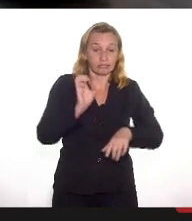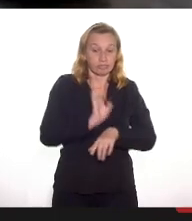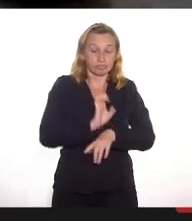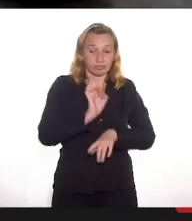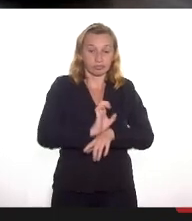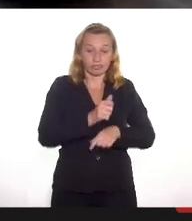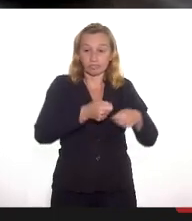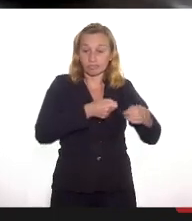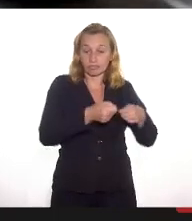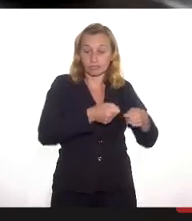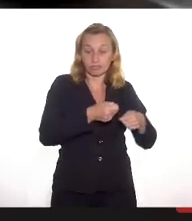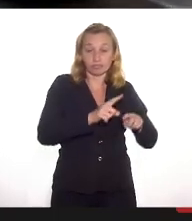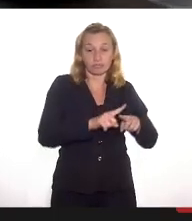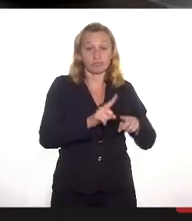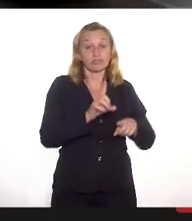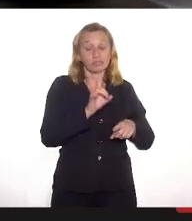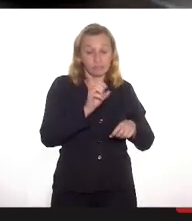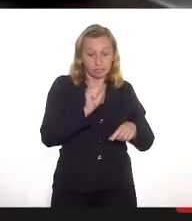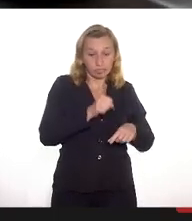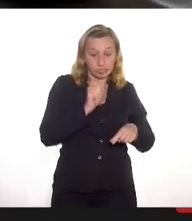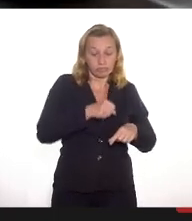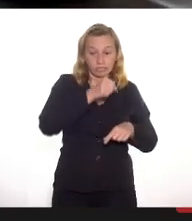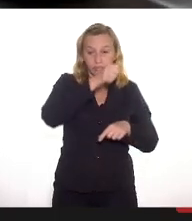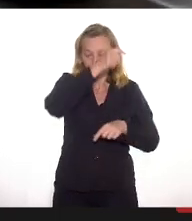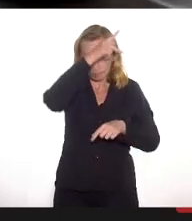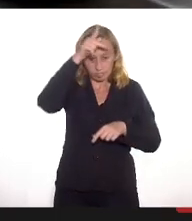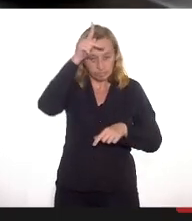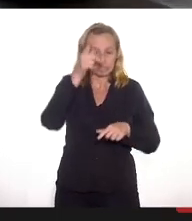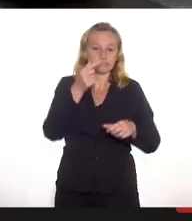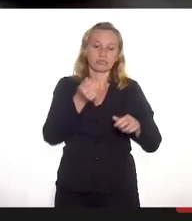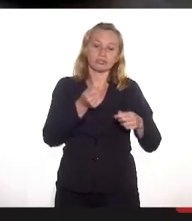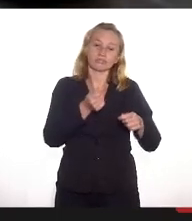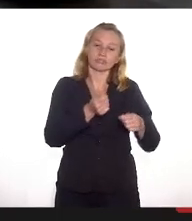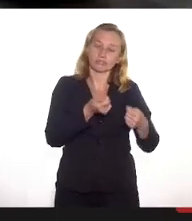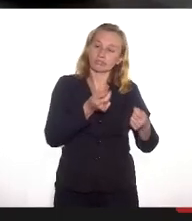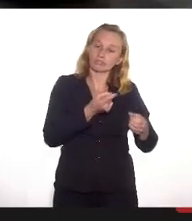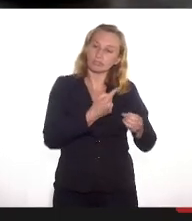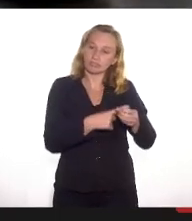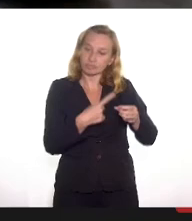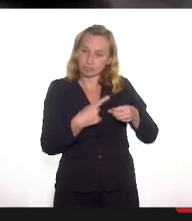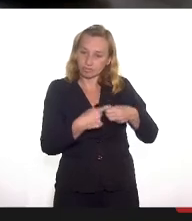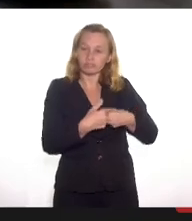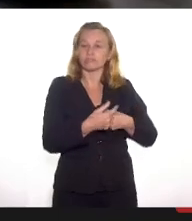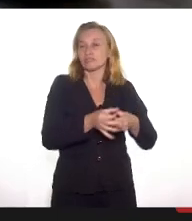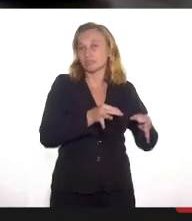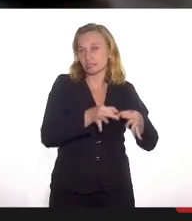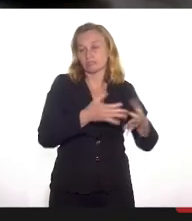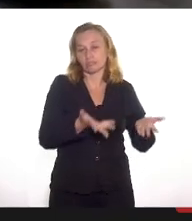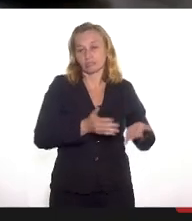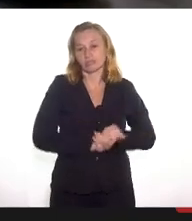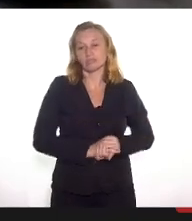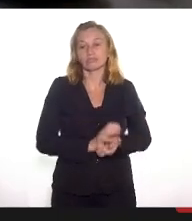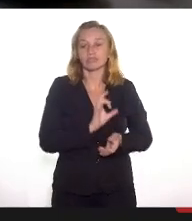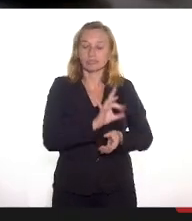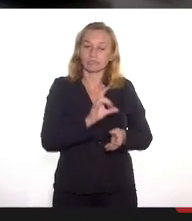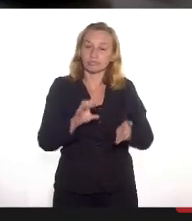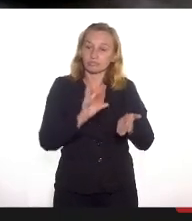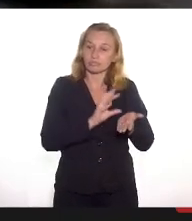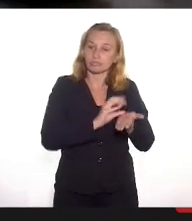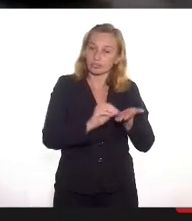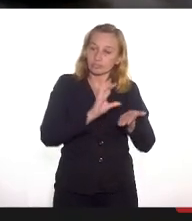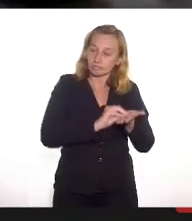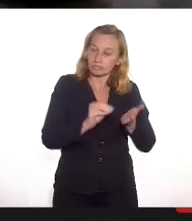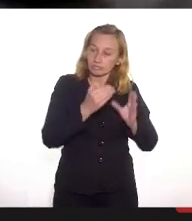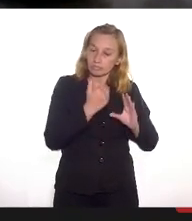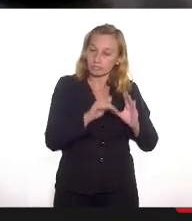no pênis estão sobre isso mas a gente Insiste e coloca aqui nos outros cada falta que a gente envia comunicado eu